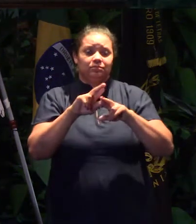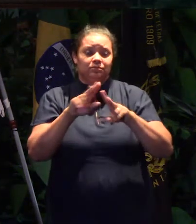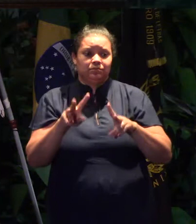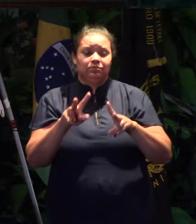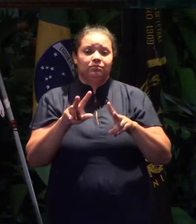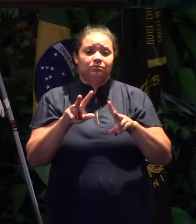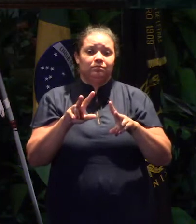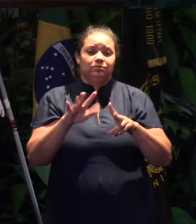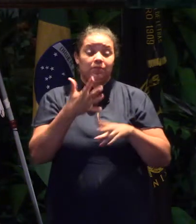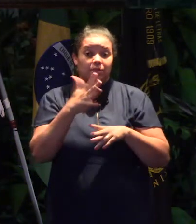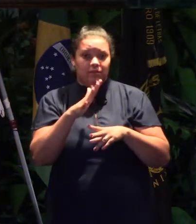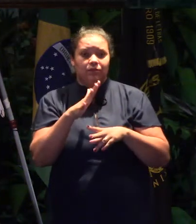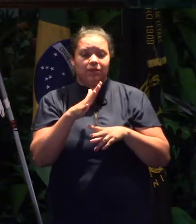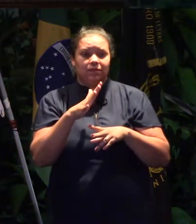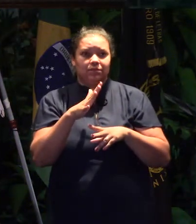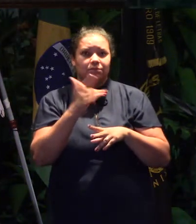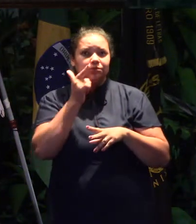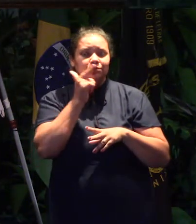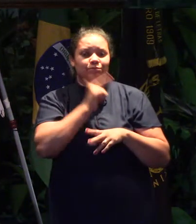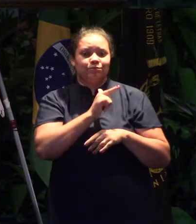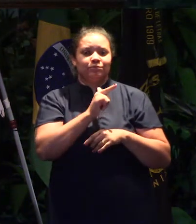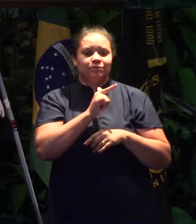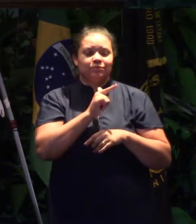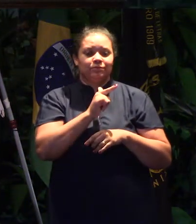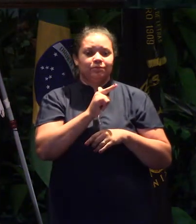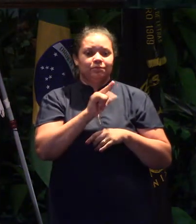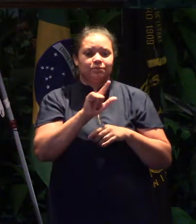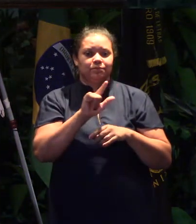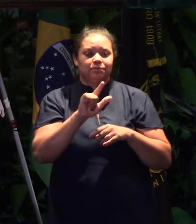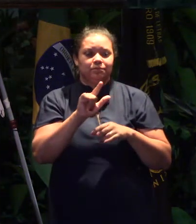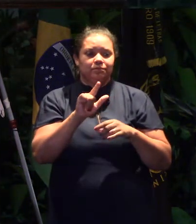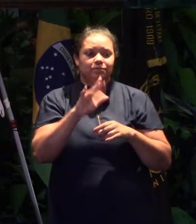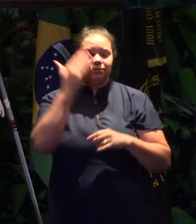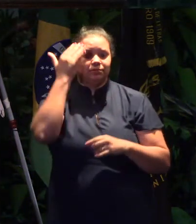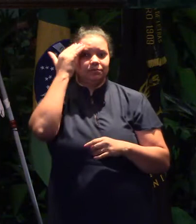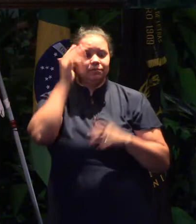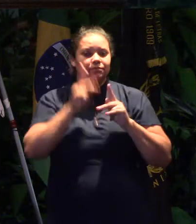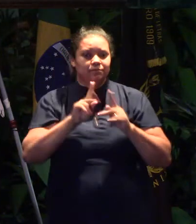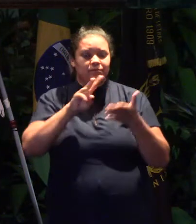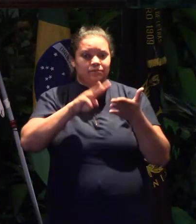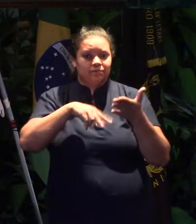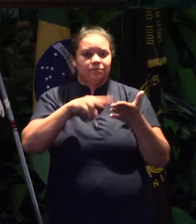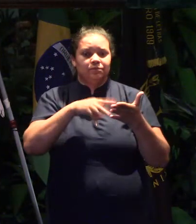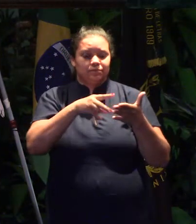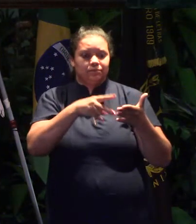talvez atingindo também a noção de multiplicidade, que é um outro conceito do Calvino, defendido pelo Ítalo Calvino.